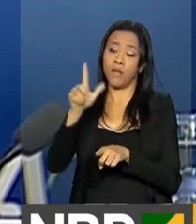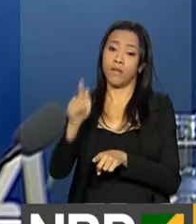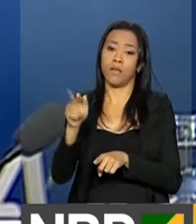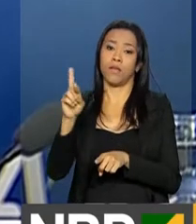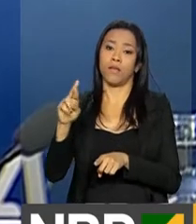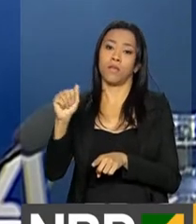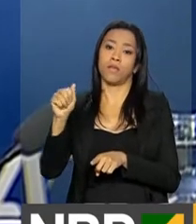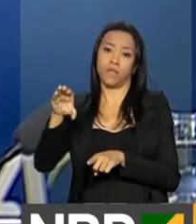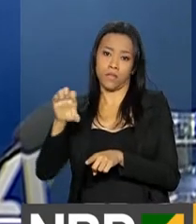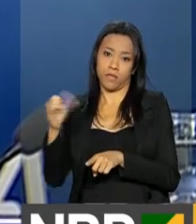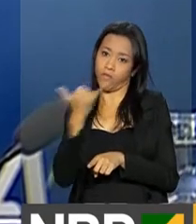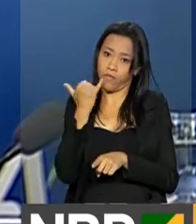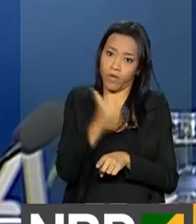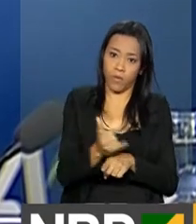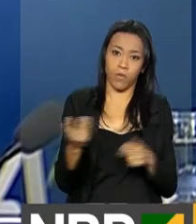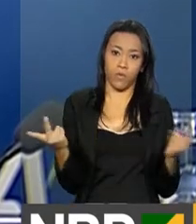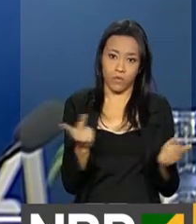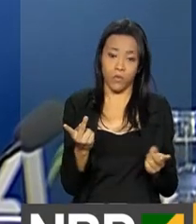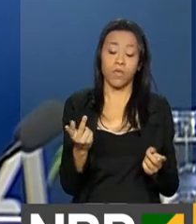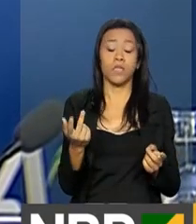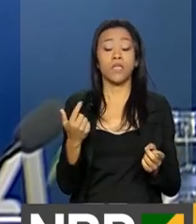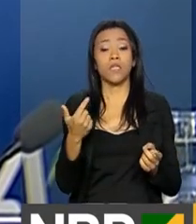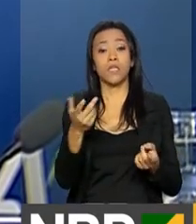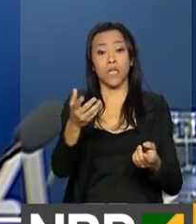imediato, no caso que chegue até o